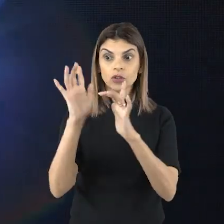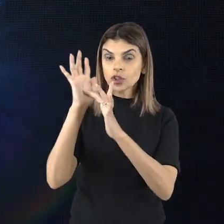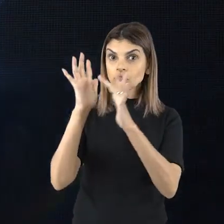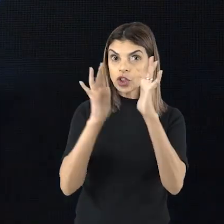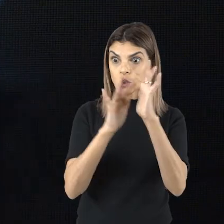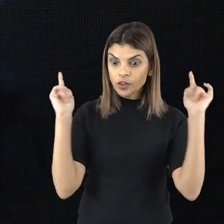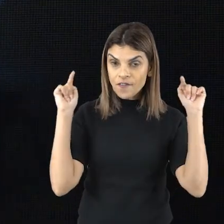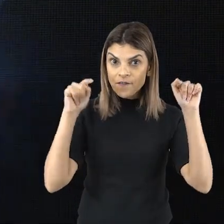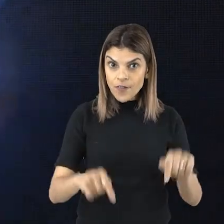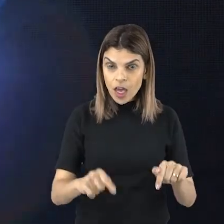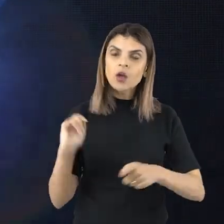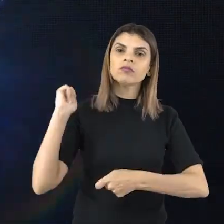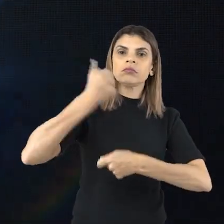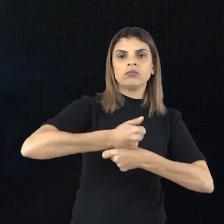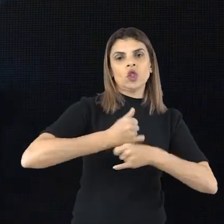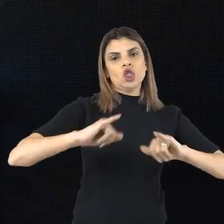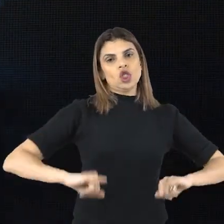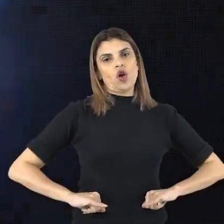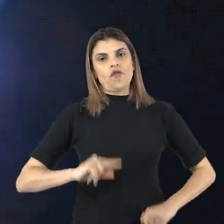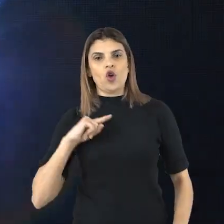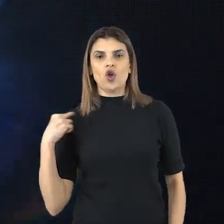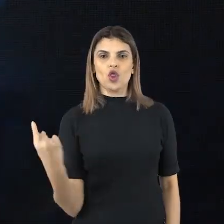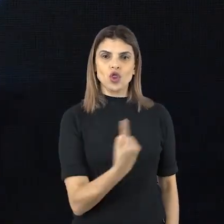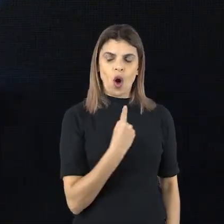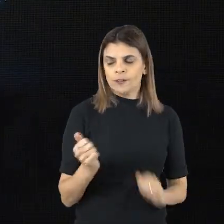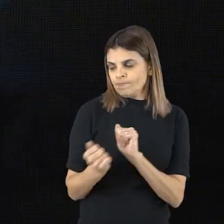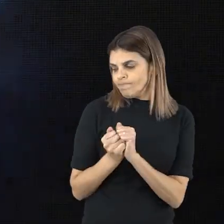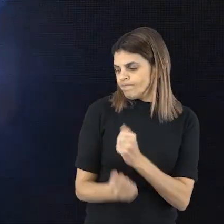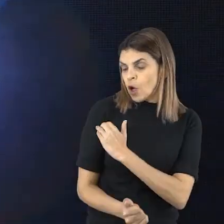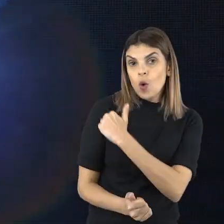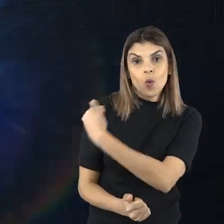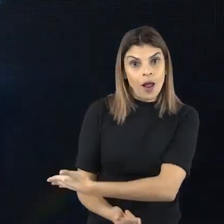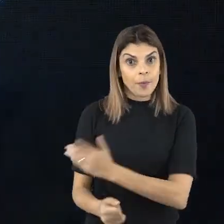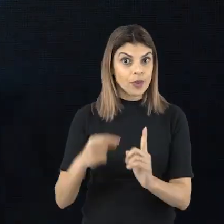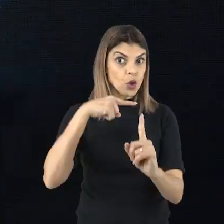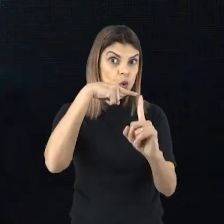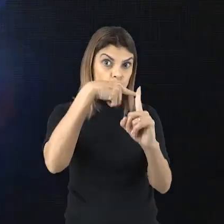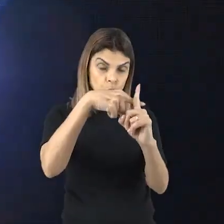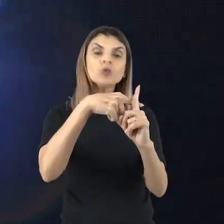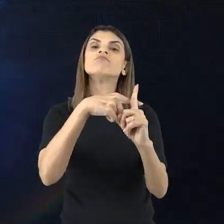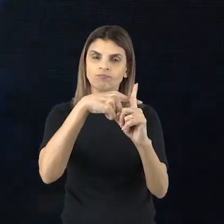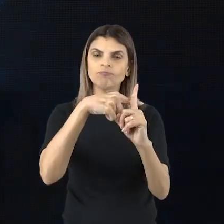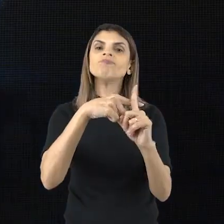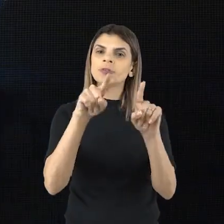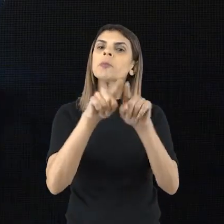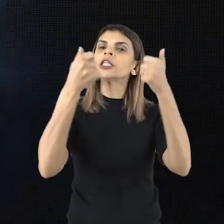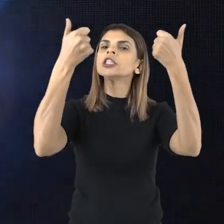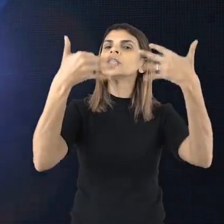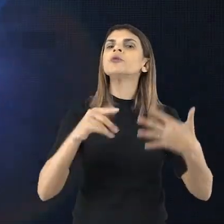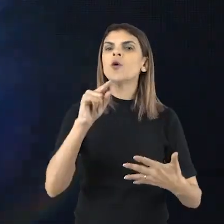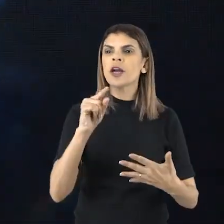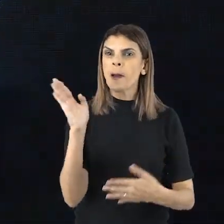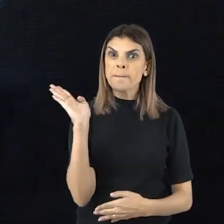de Jesus, Ele veio a este mundo sofrer por nós. E agora Ele sofre do nosso lado. A cruz também nos diz que os poderes do mal foram